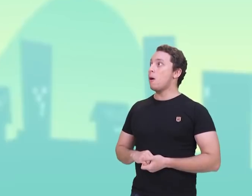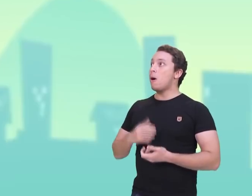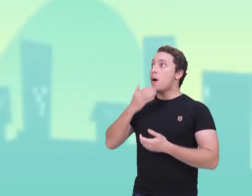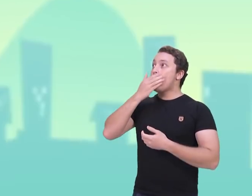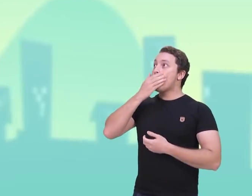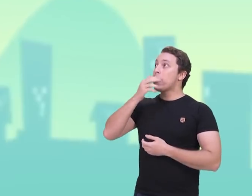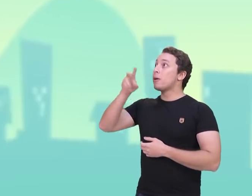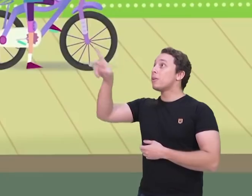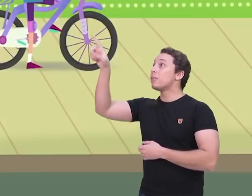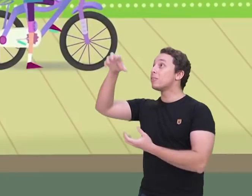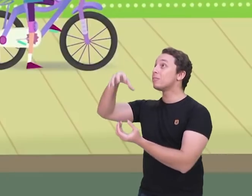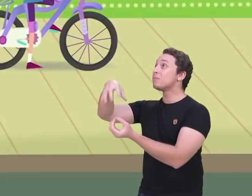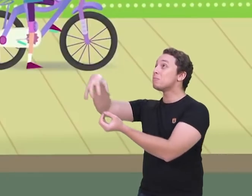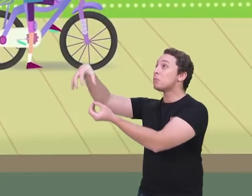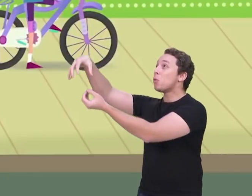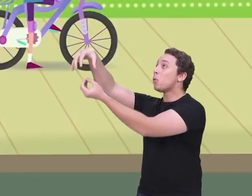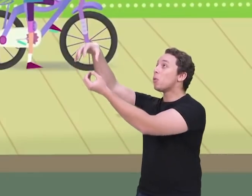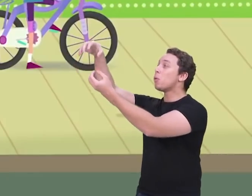Nossa!